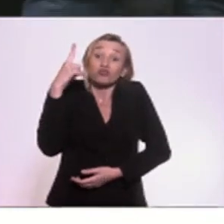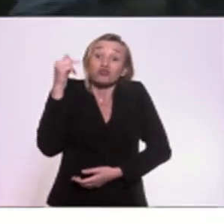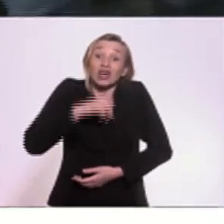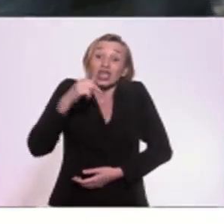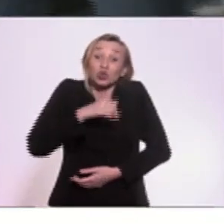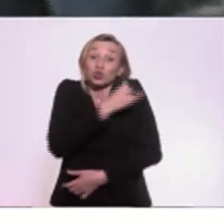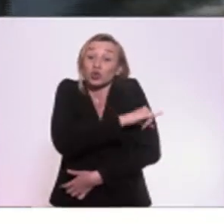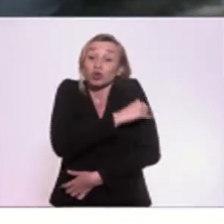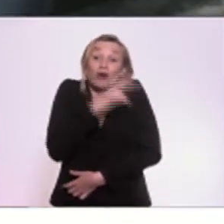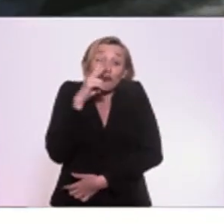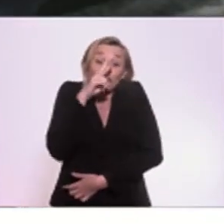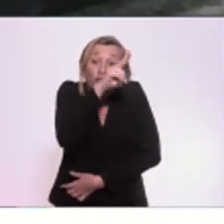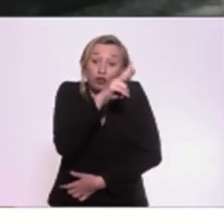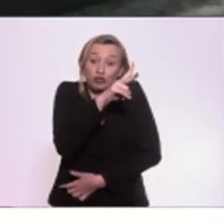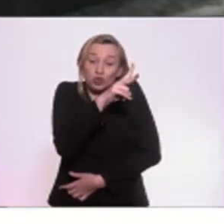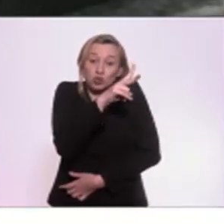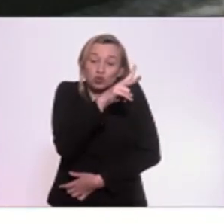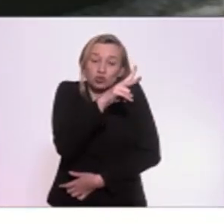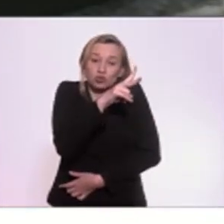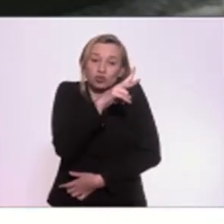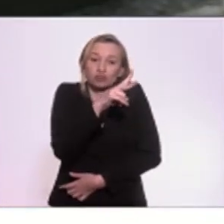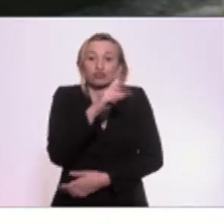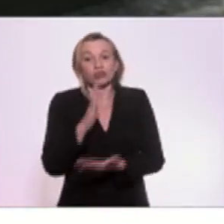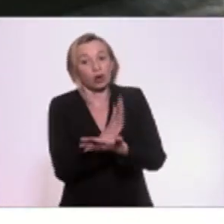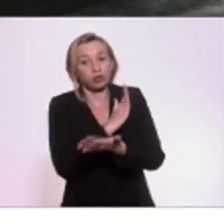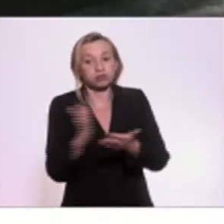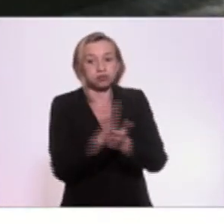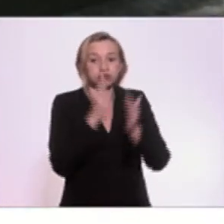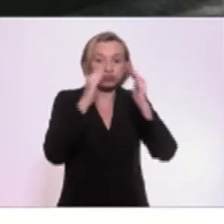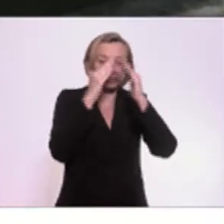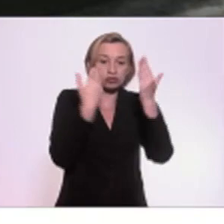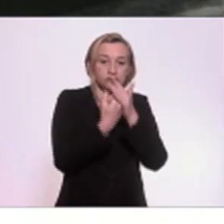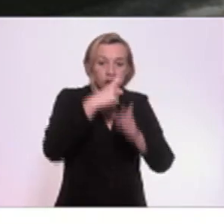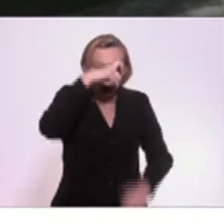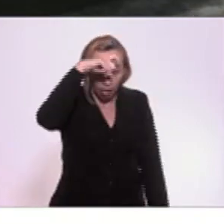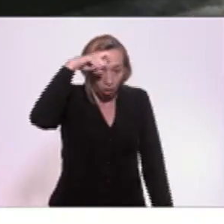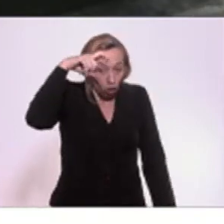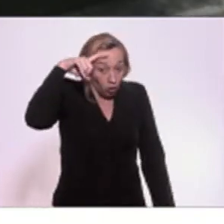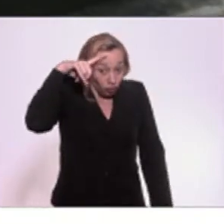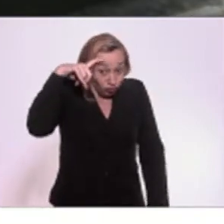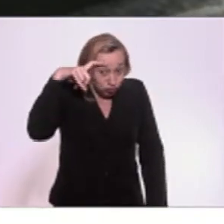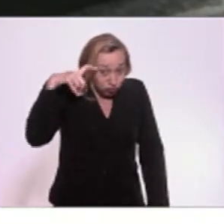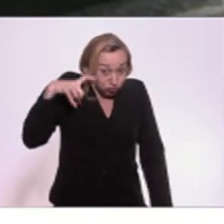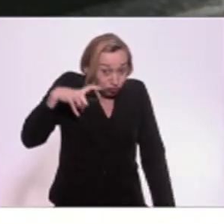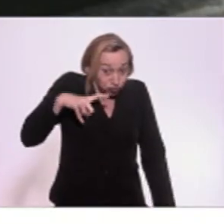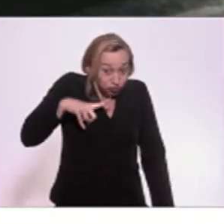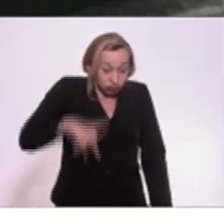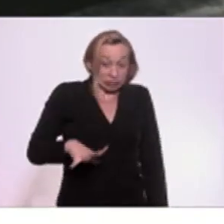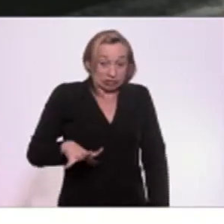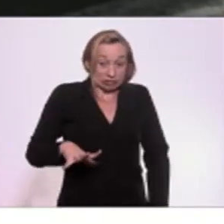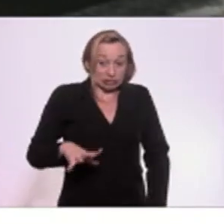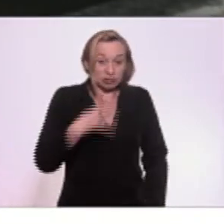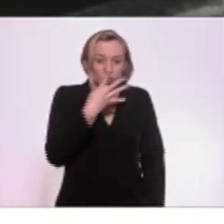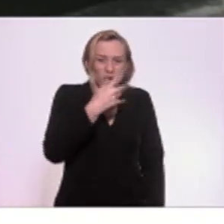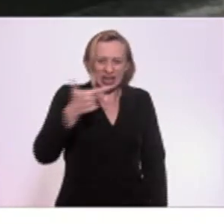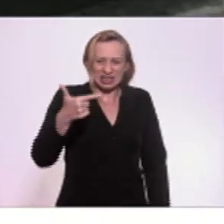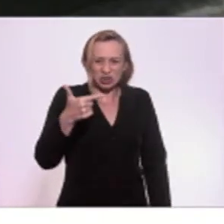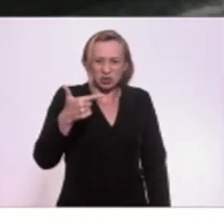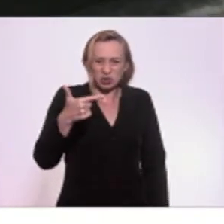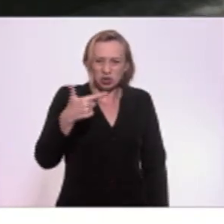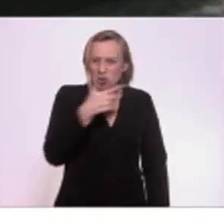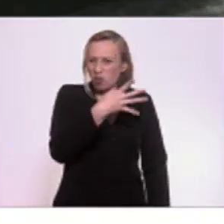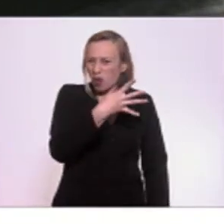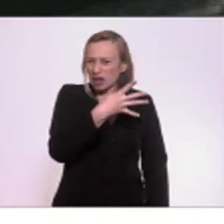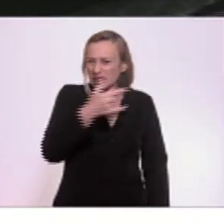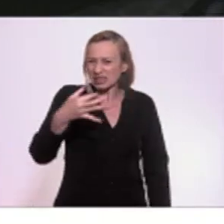mas muito forte. Em algumas escolas, a temperatura chega a 42,